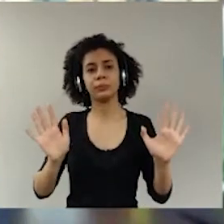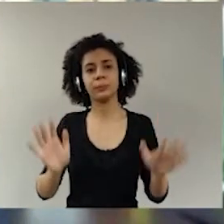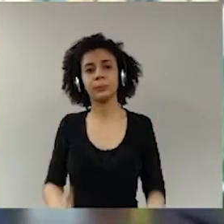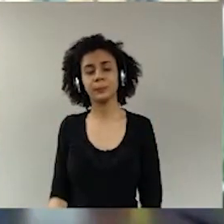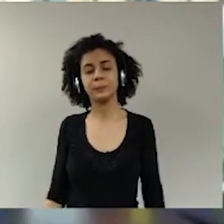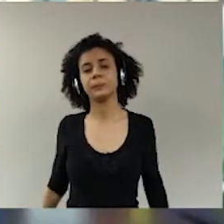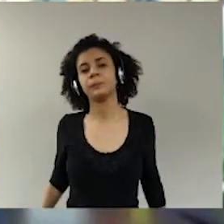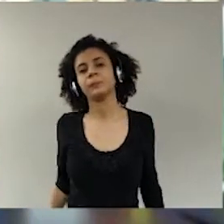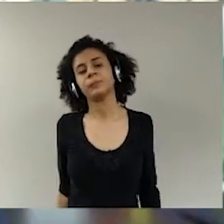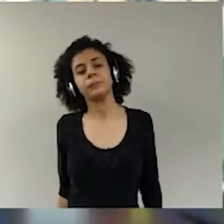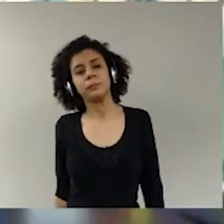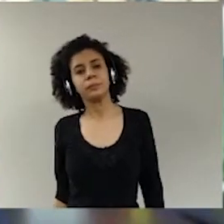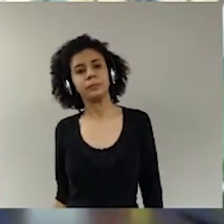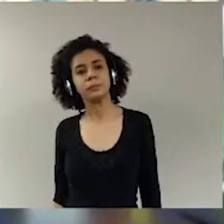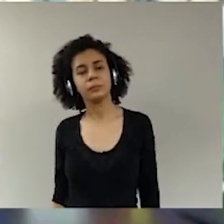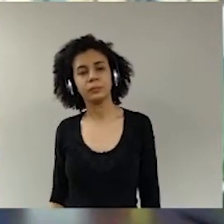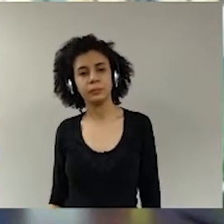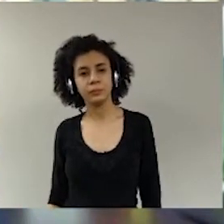o Covid-19.